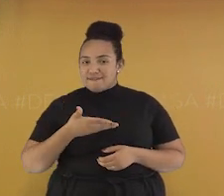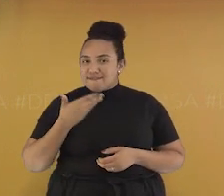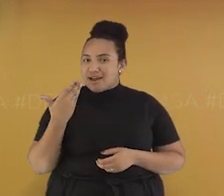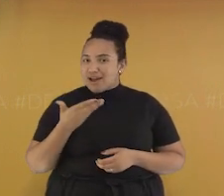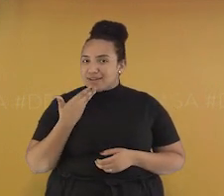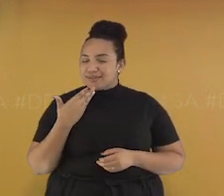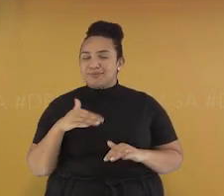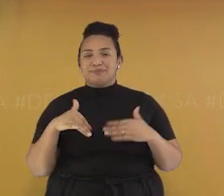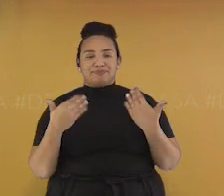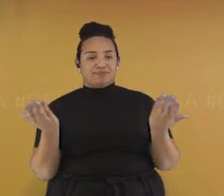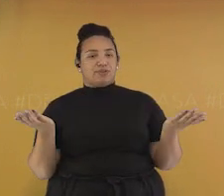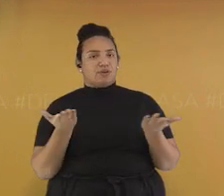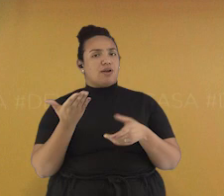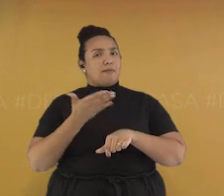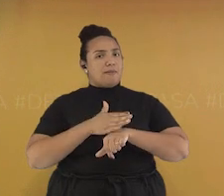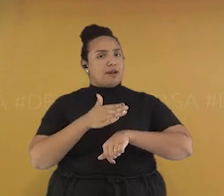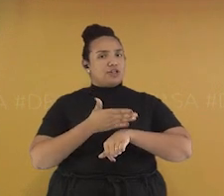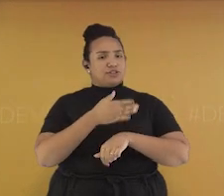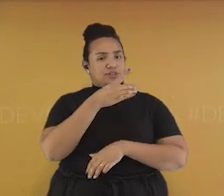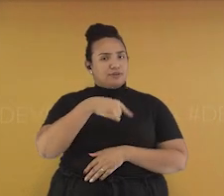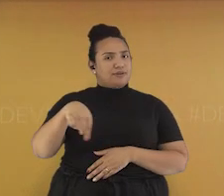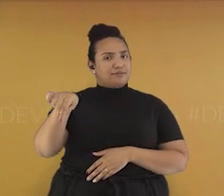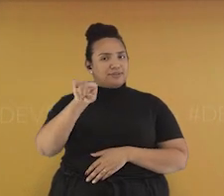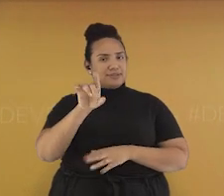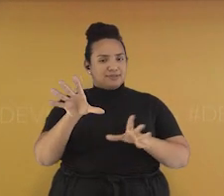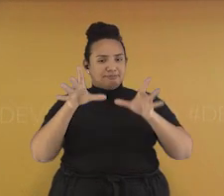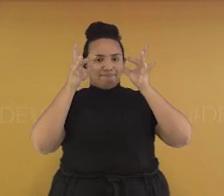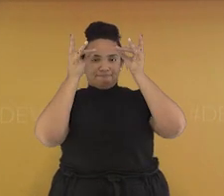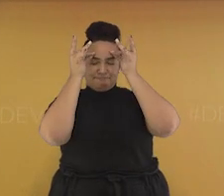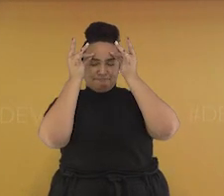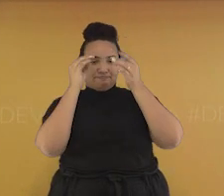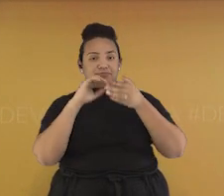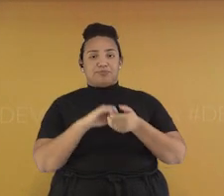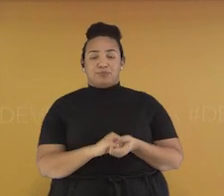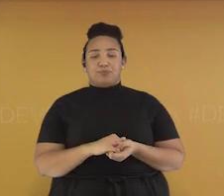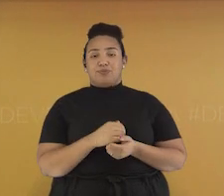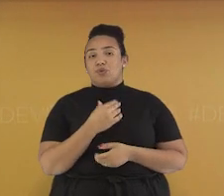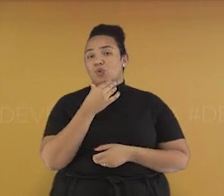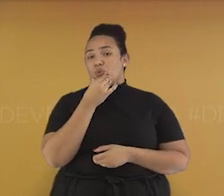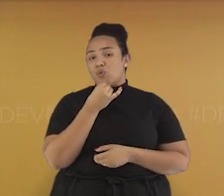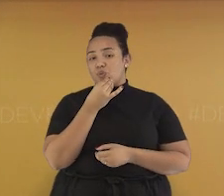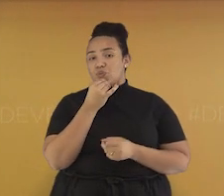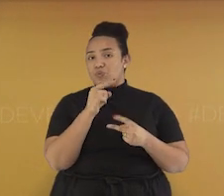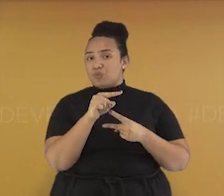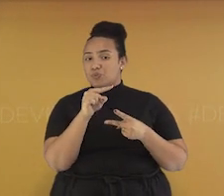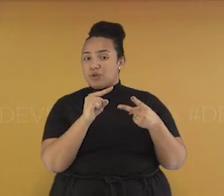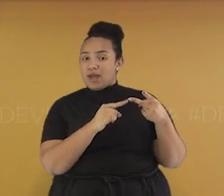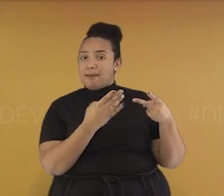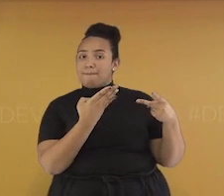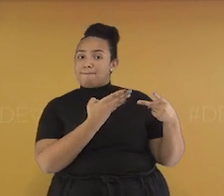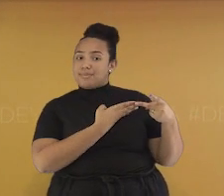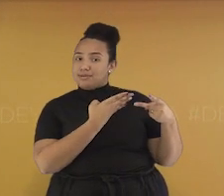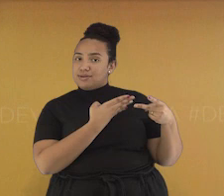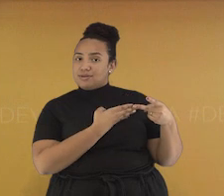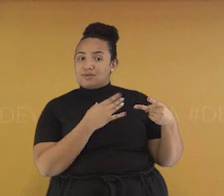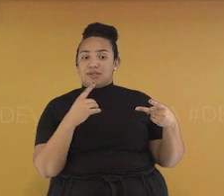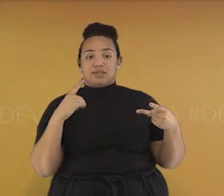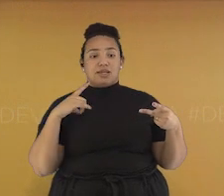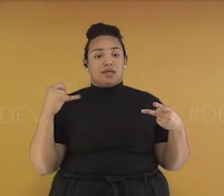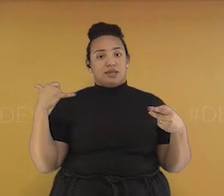Agora, que tal um exercício para você praticar? Daniel e Pedro são amigos e possuem as seguintes